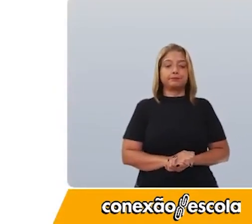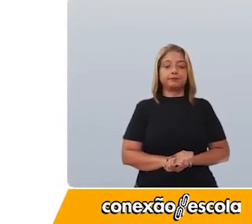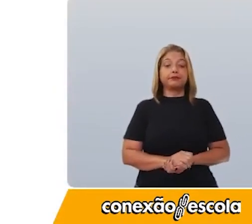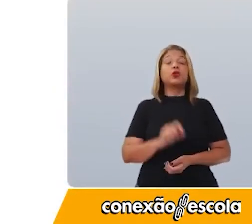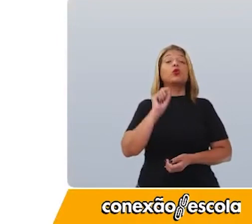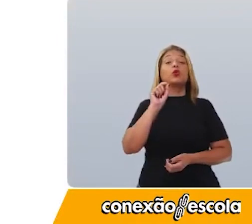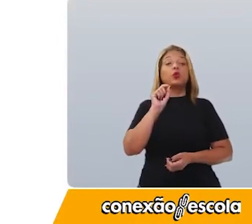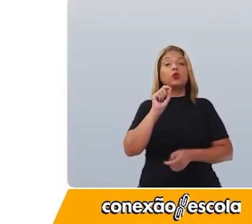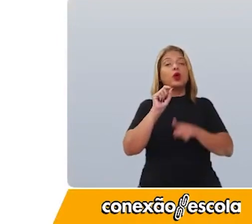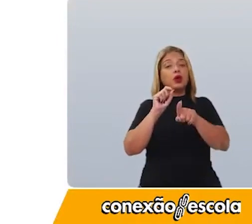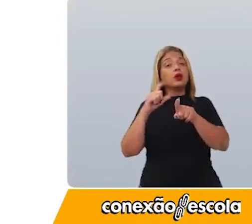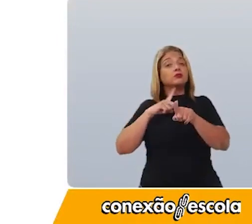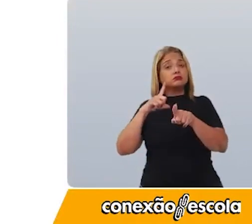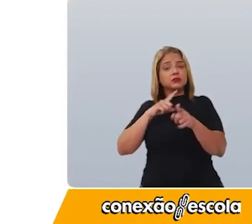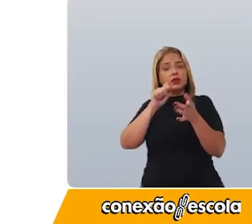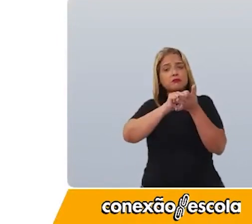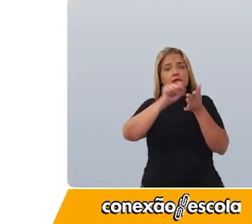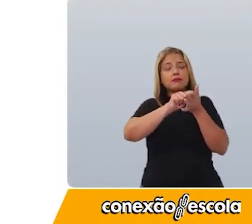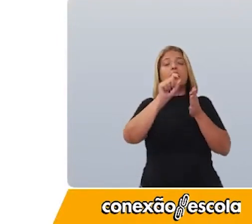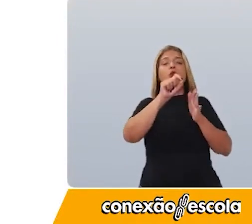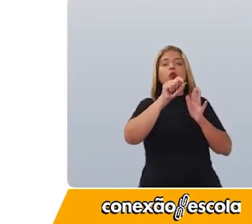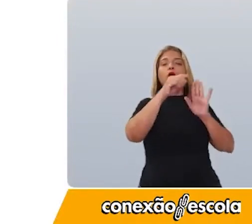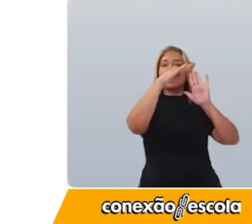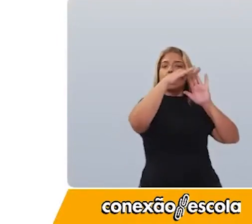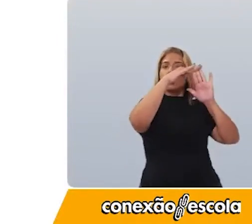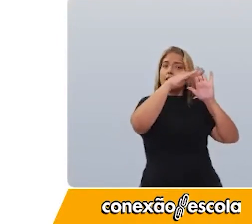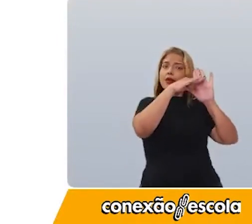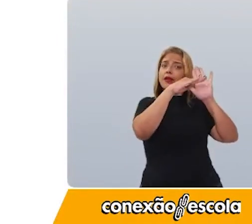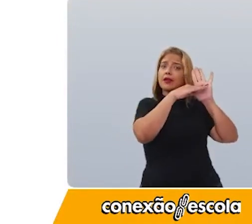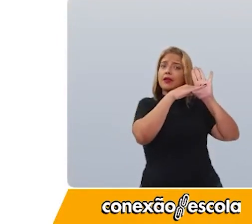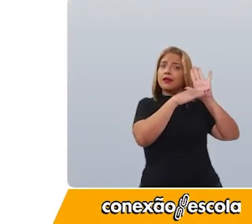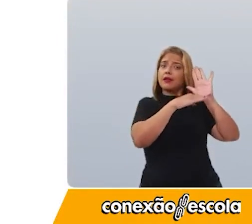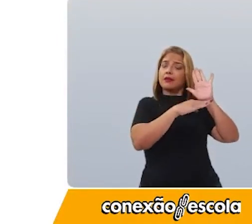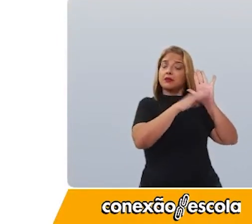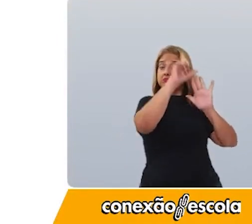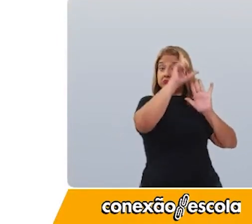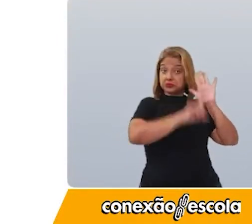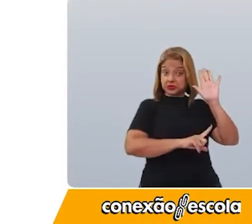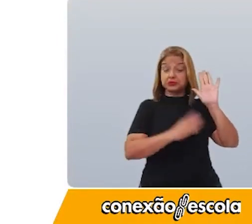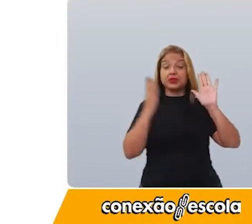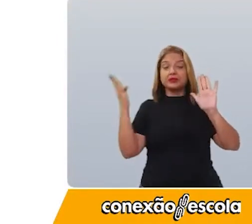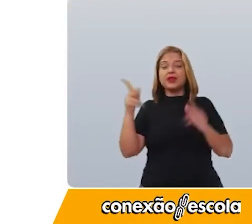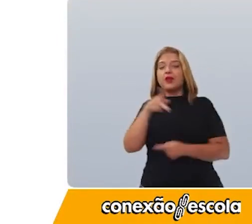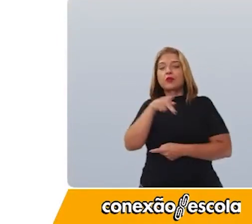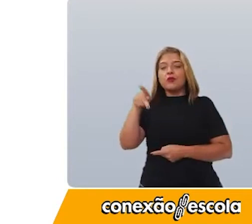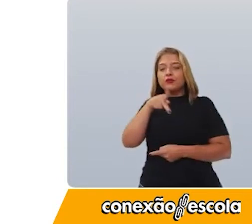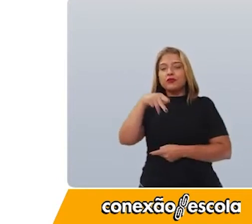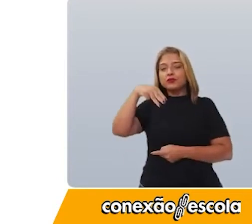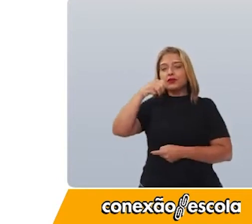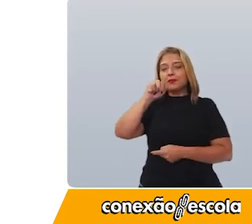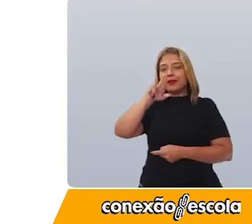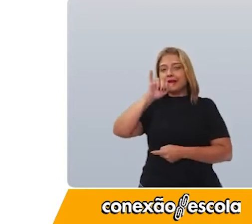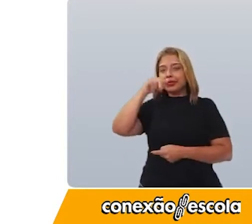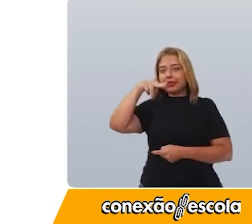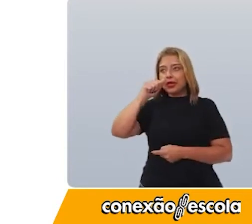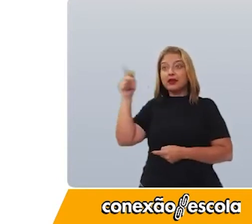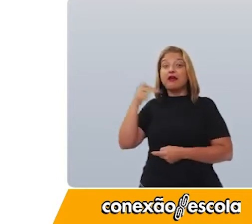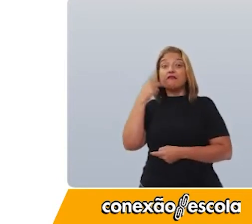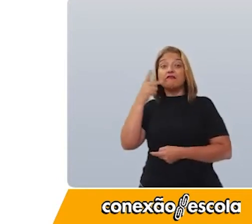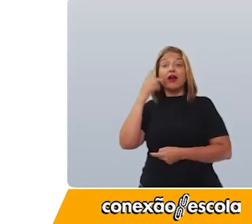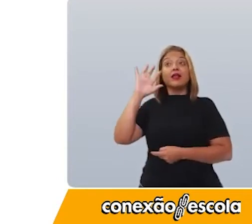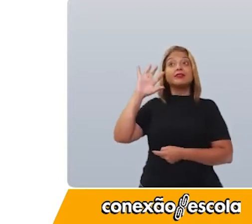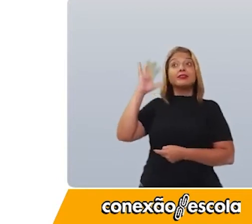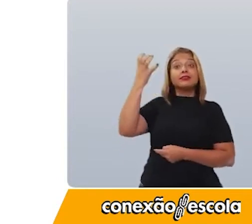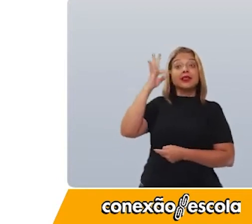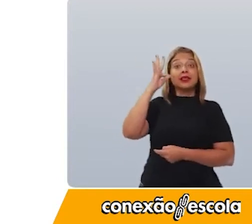é a anotação em forma de lista. Então, quando a professora Mariana fala sobre o tempo, ela diz